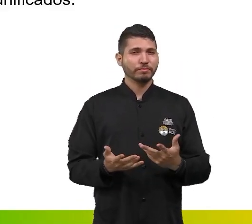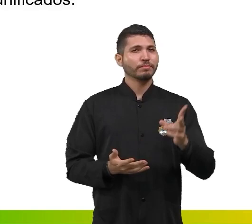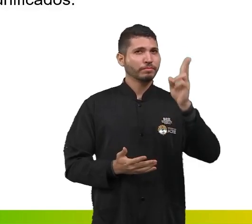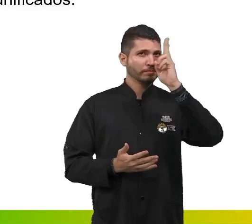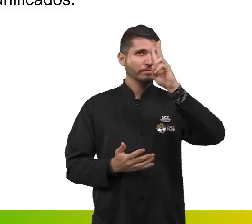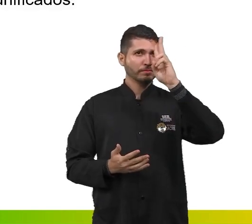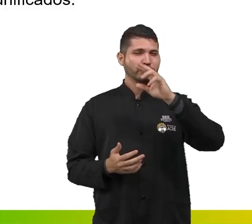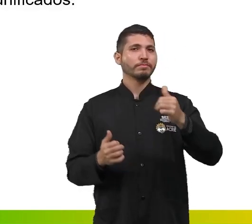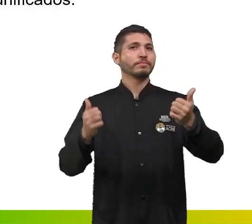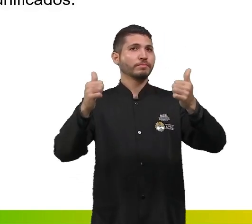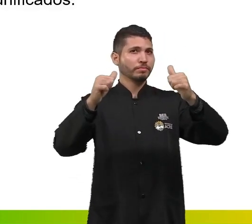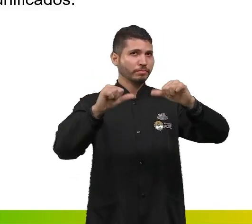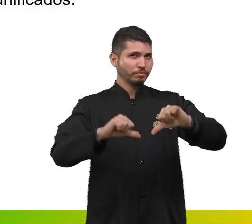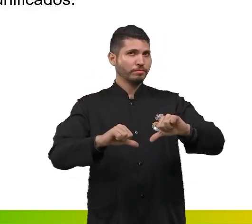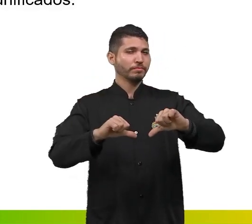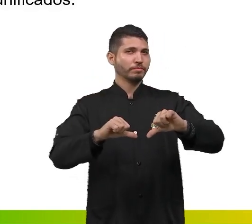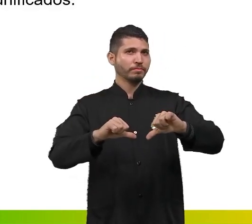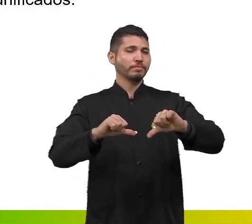unificação do poder nas mãos do rei.